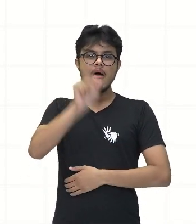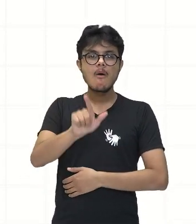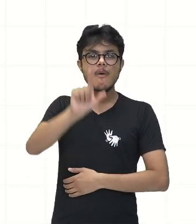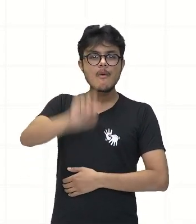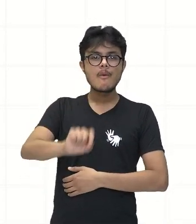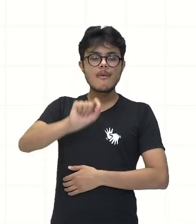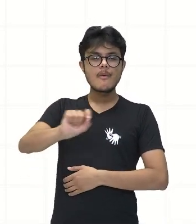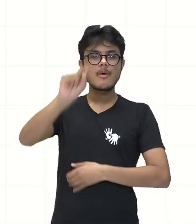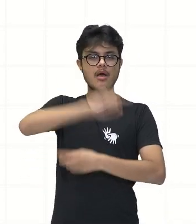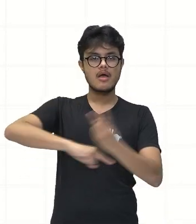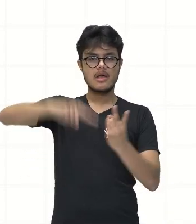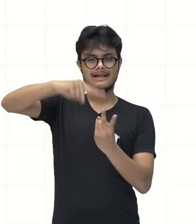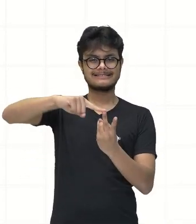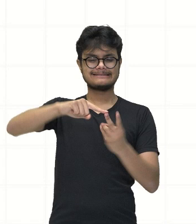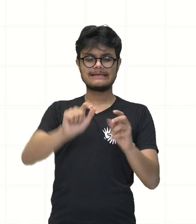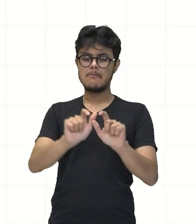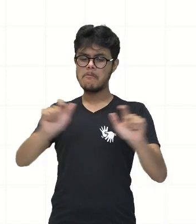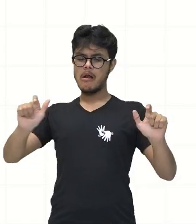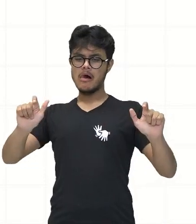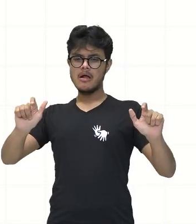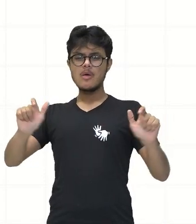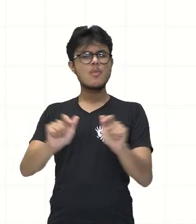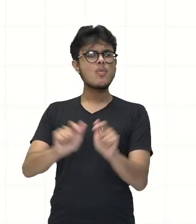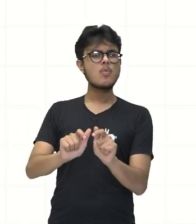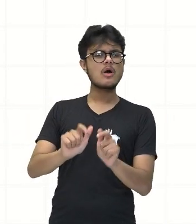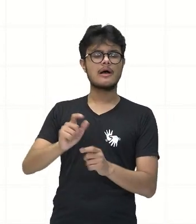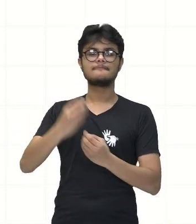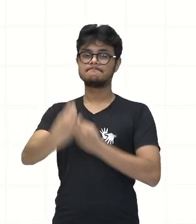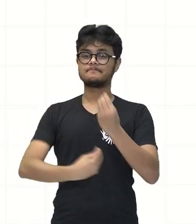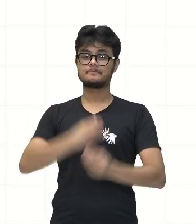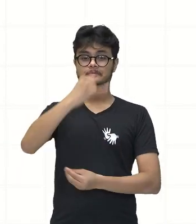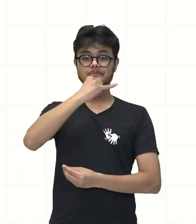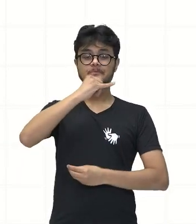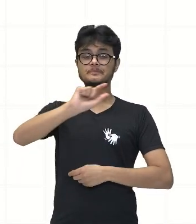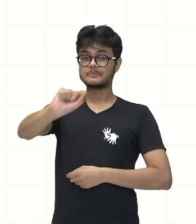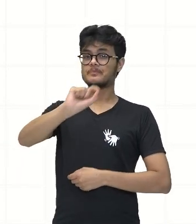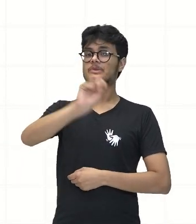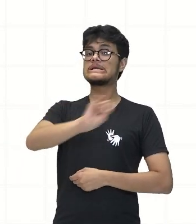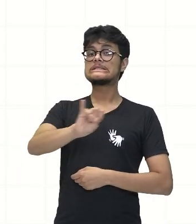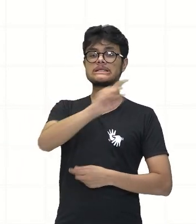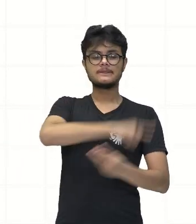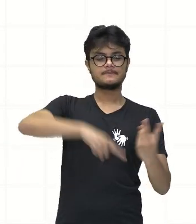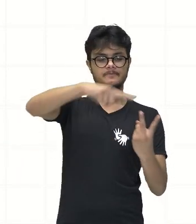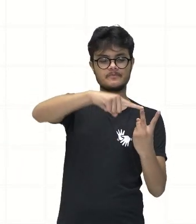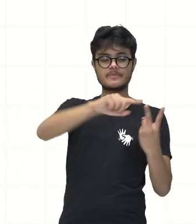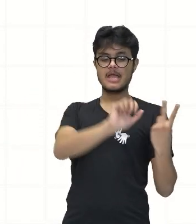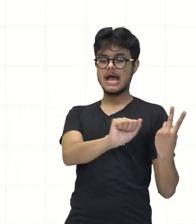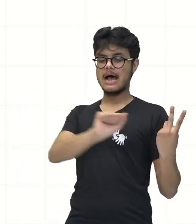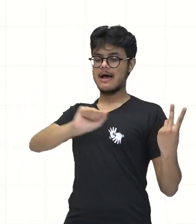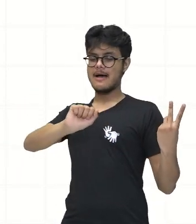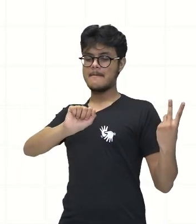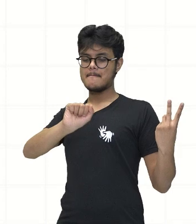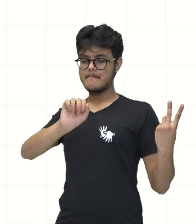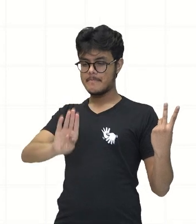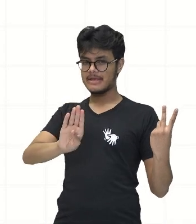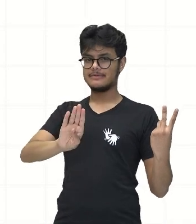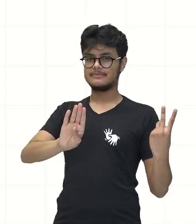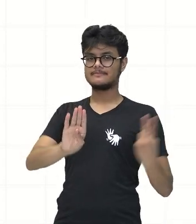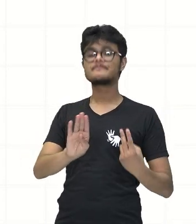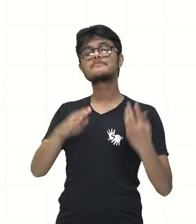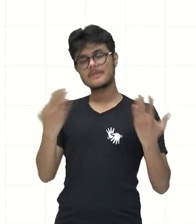um radical. O que é que ele diz? A raiz de um produto é igual ao produto das